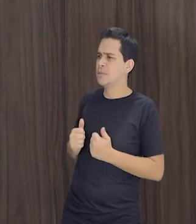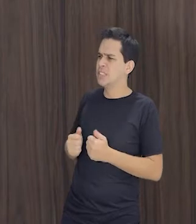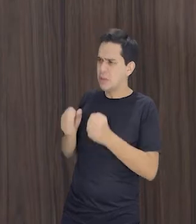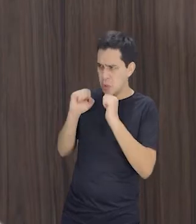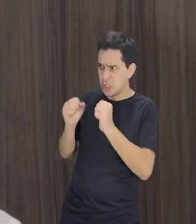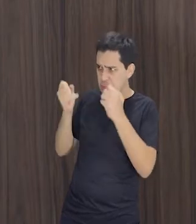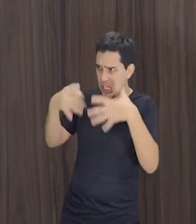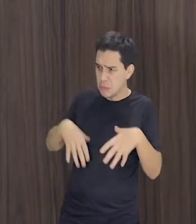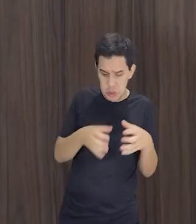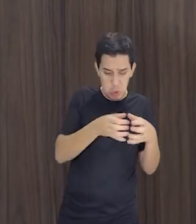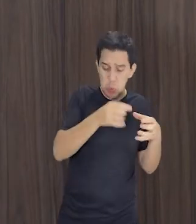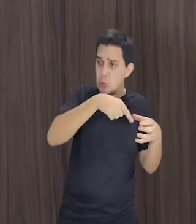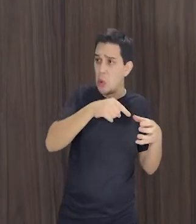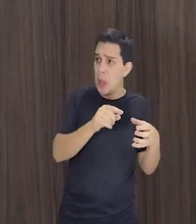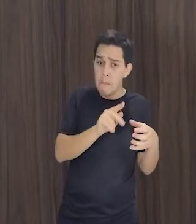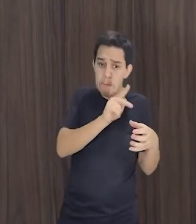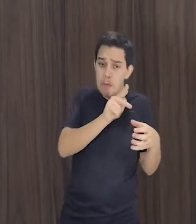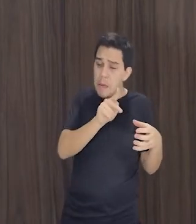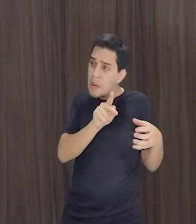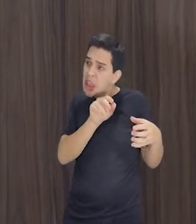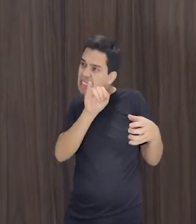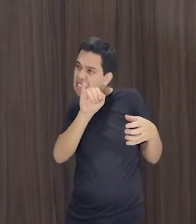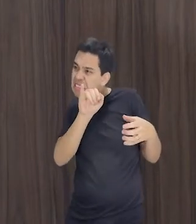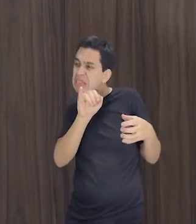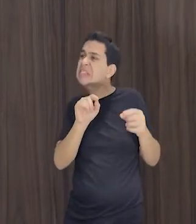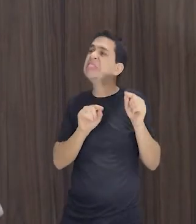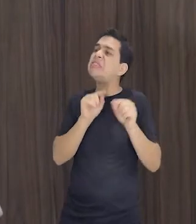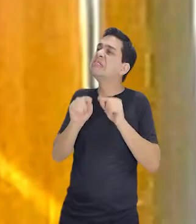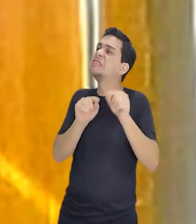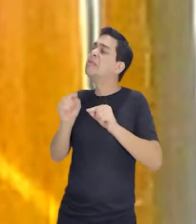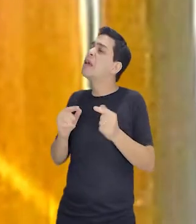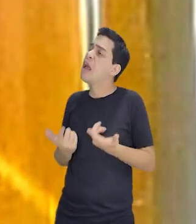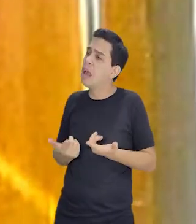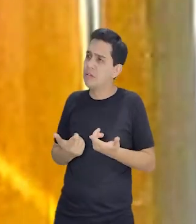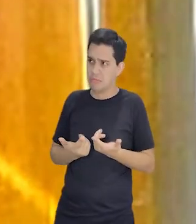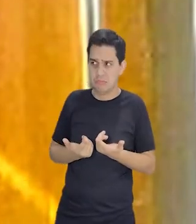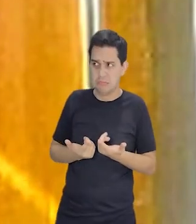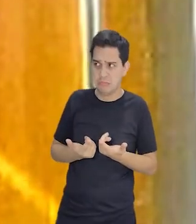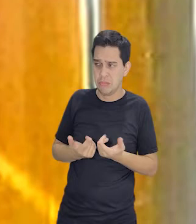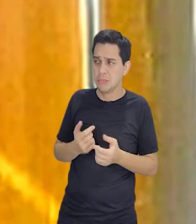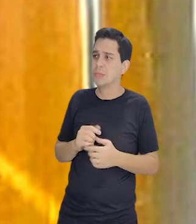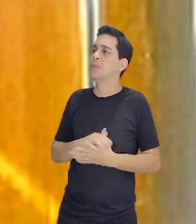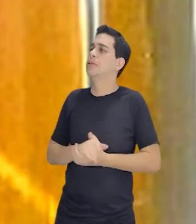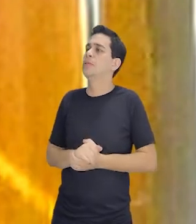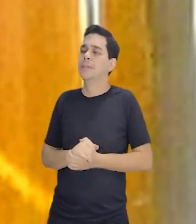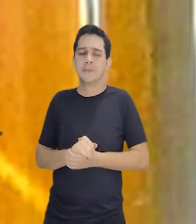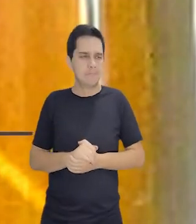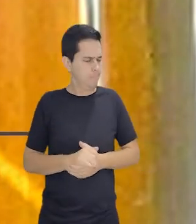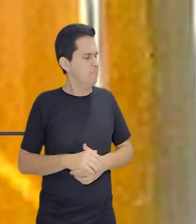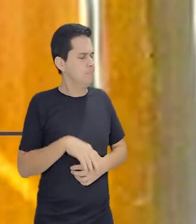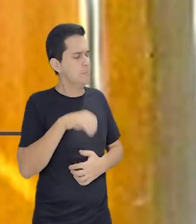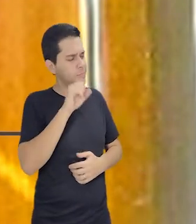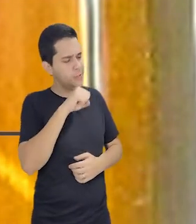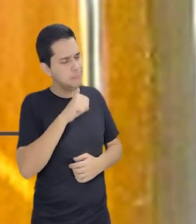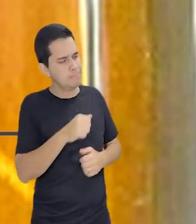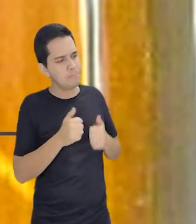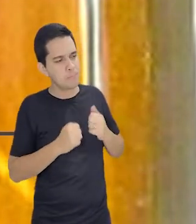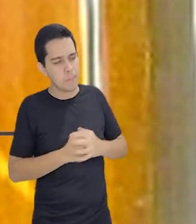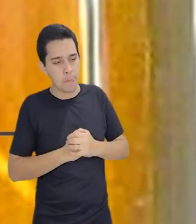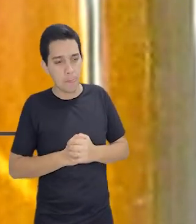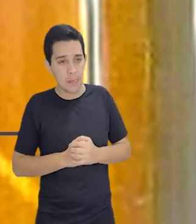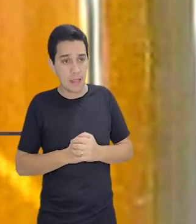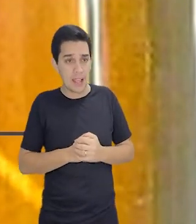de Justiça de Planejamento e Políticas Institucionais? Sim. A Subprocuradoria-Geral de Justiça